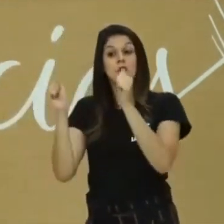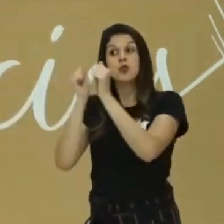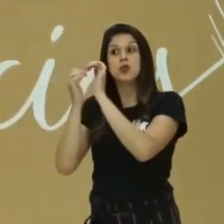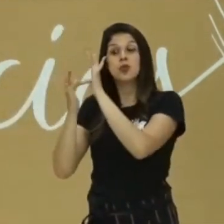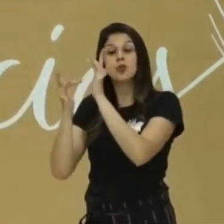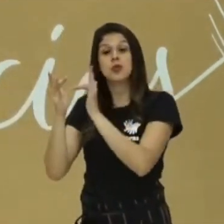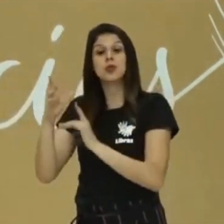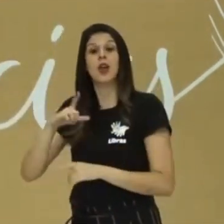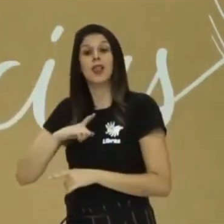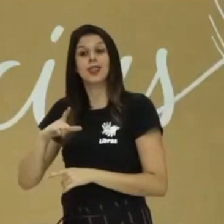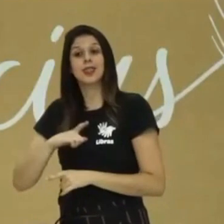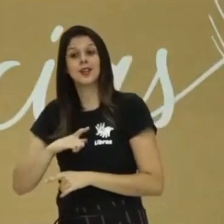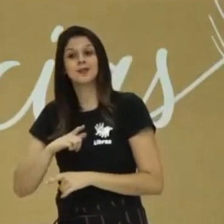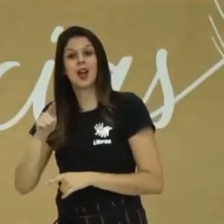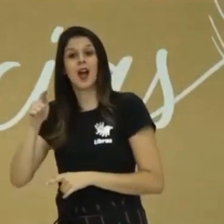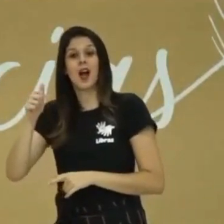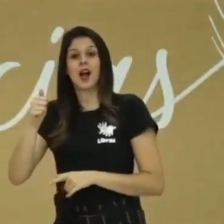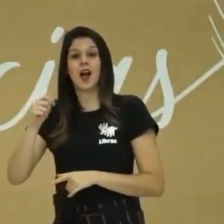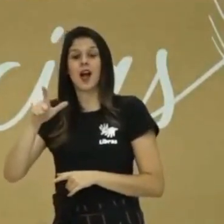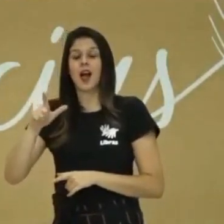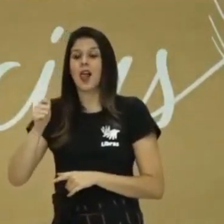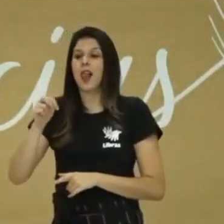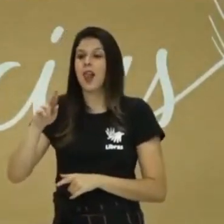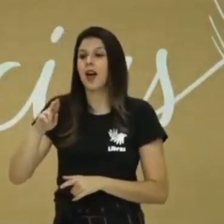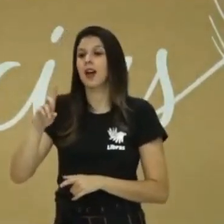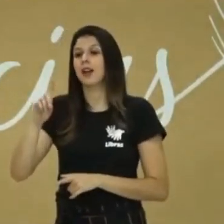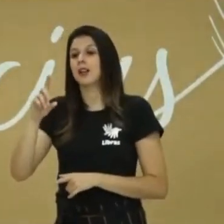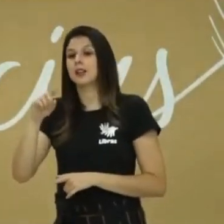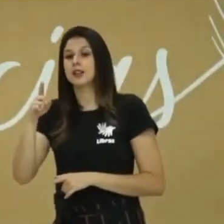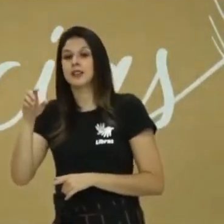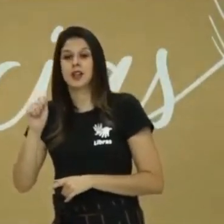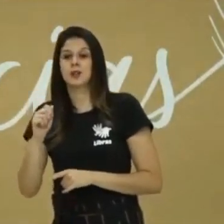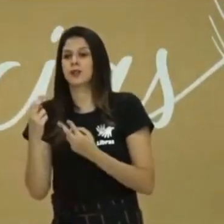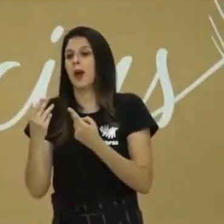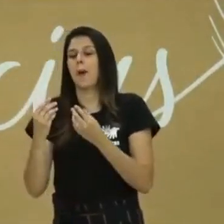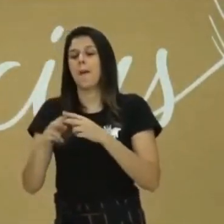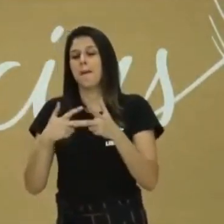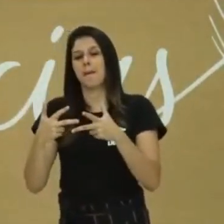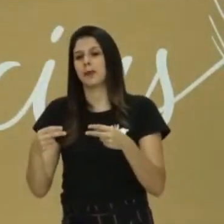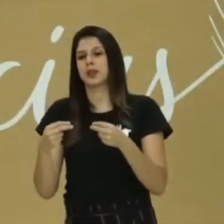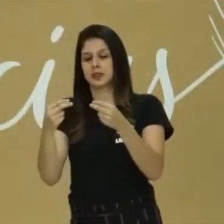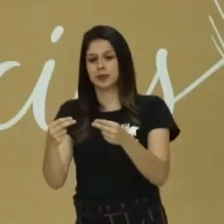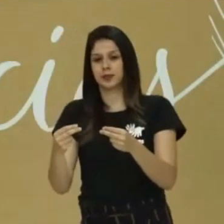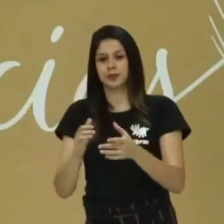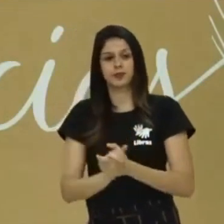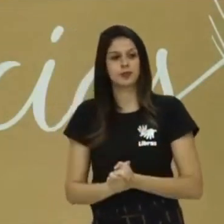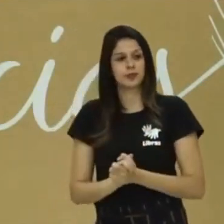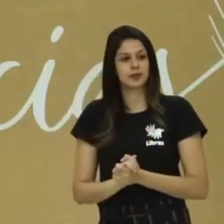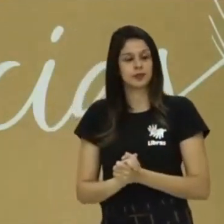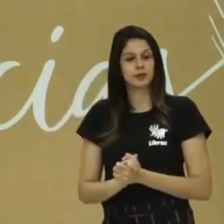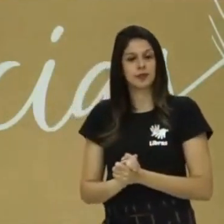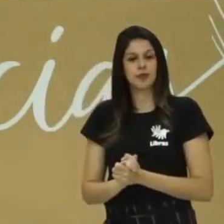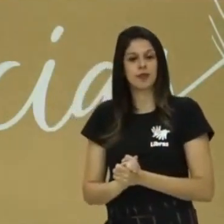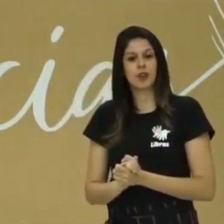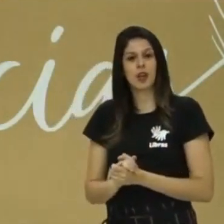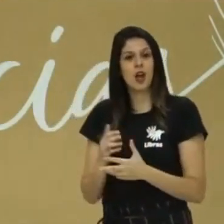galardão de todo o seu trabalho de toda a sua obra e tudo que nós vamos levar para a